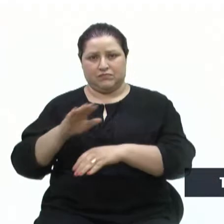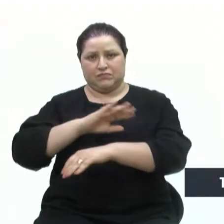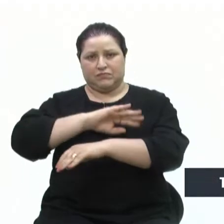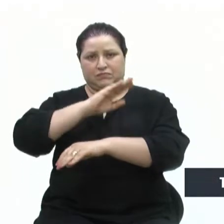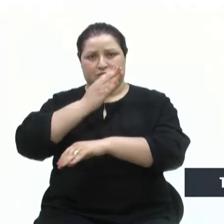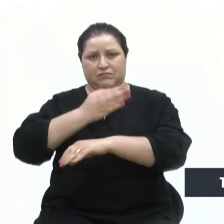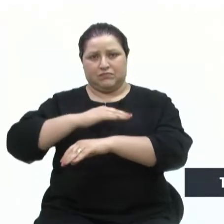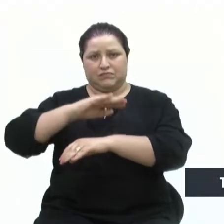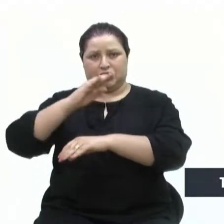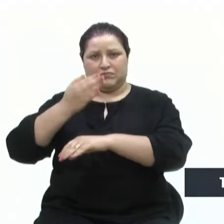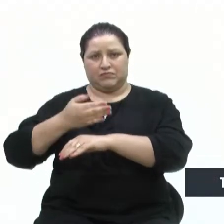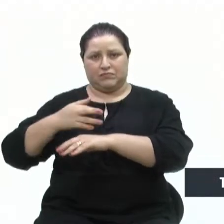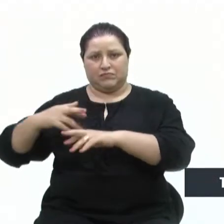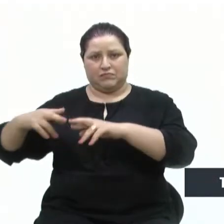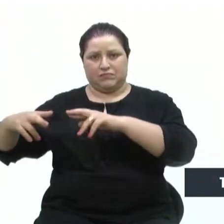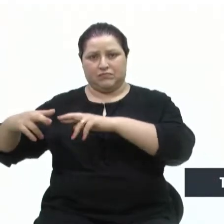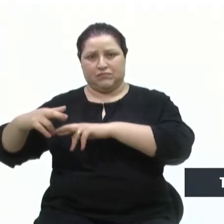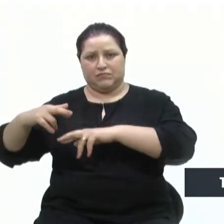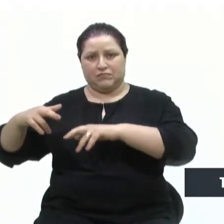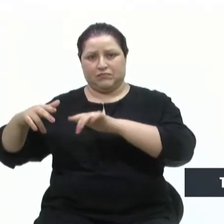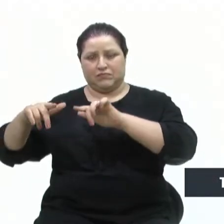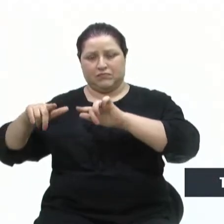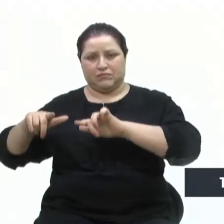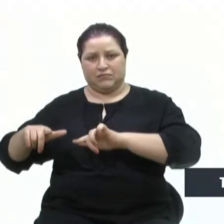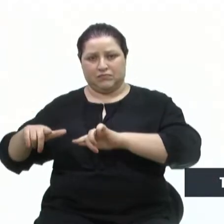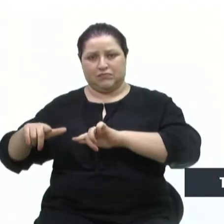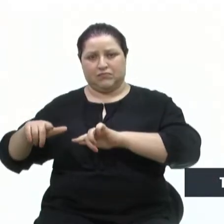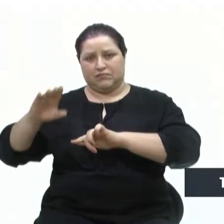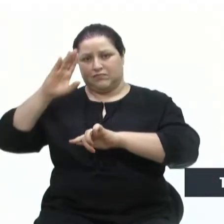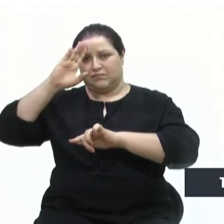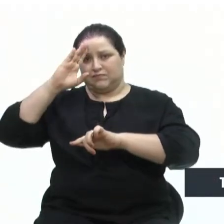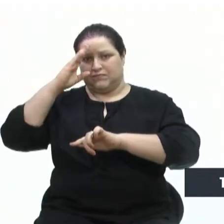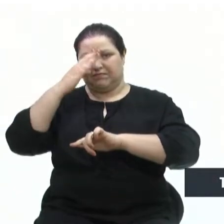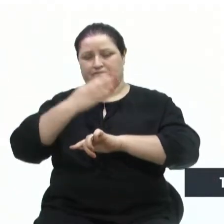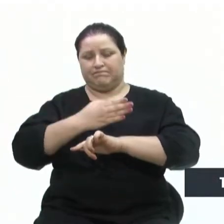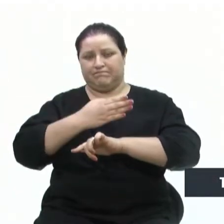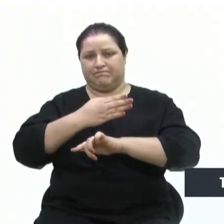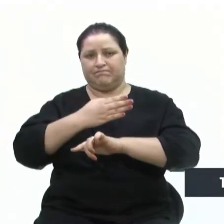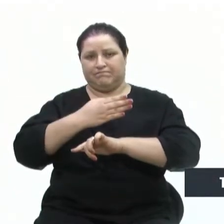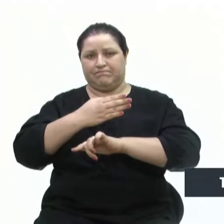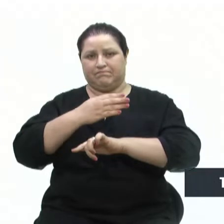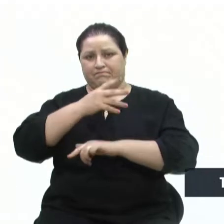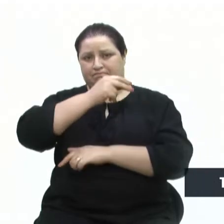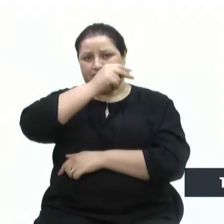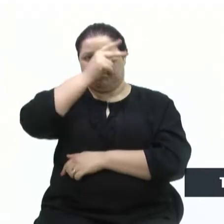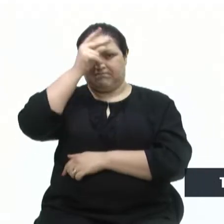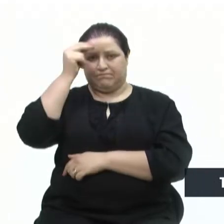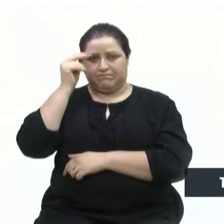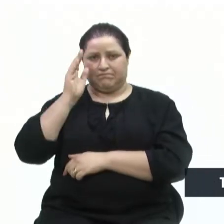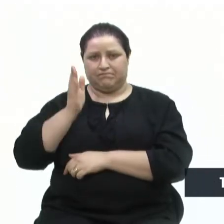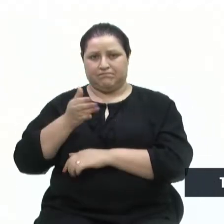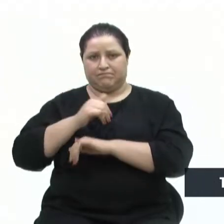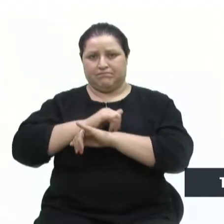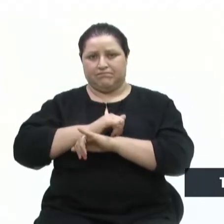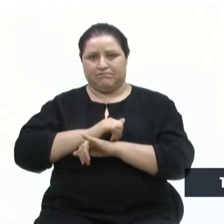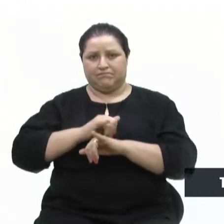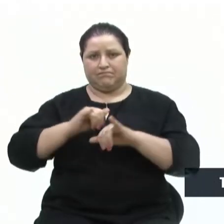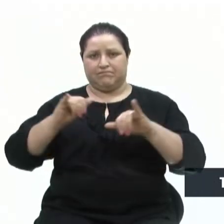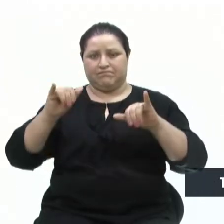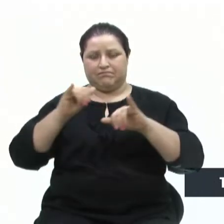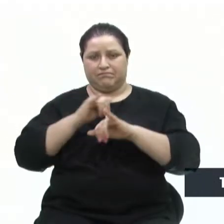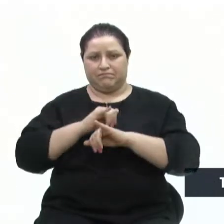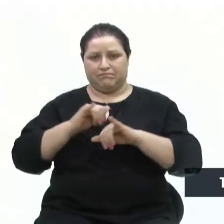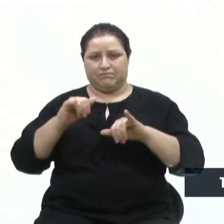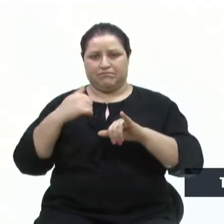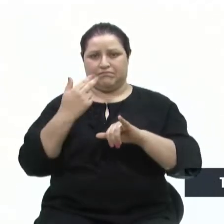porque aonde que direto e o prefeito tem anunciado isso né porque